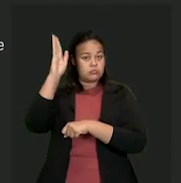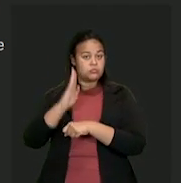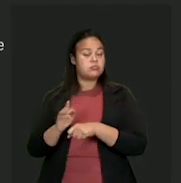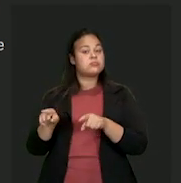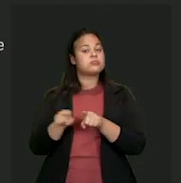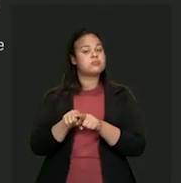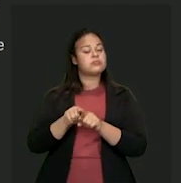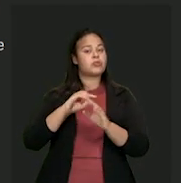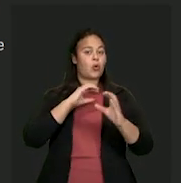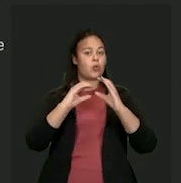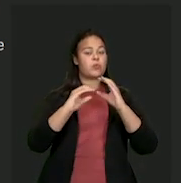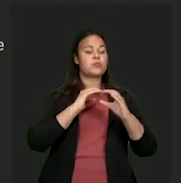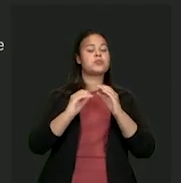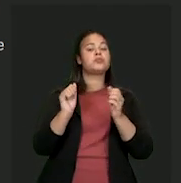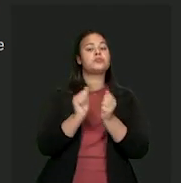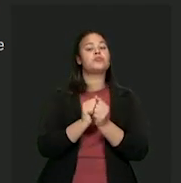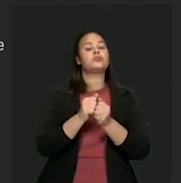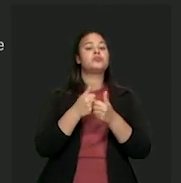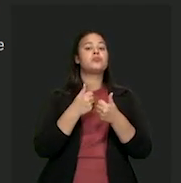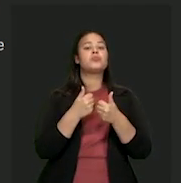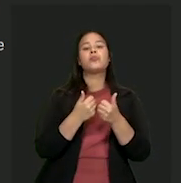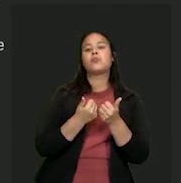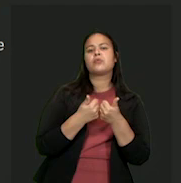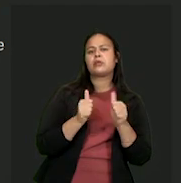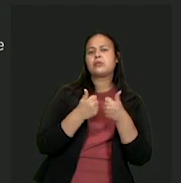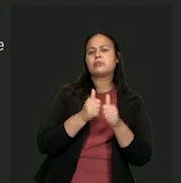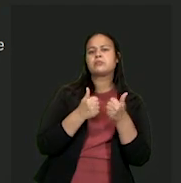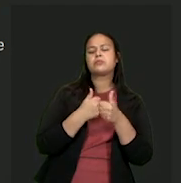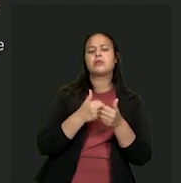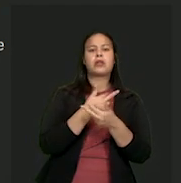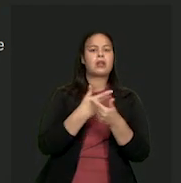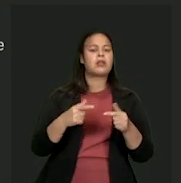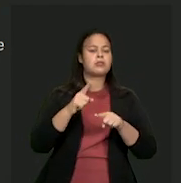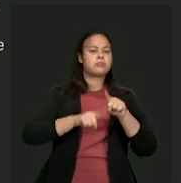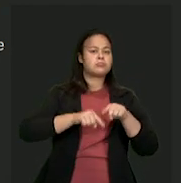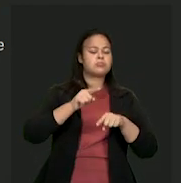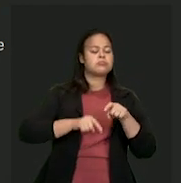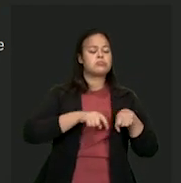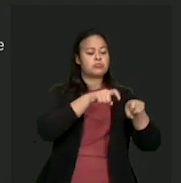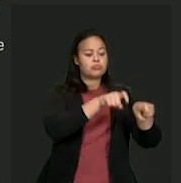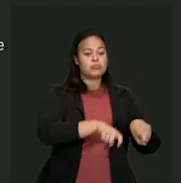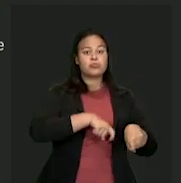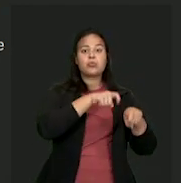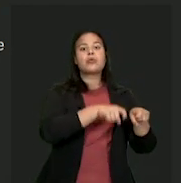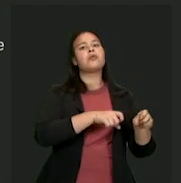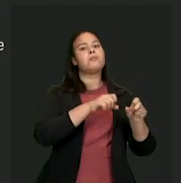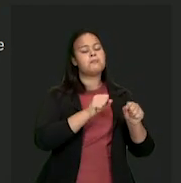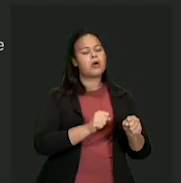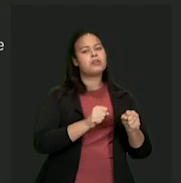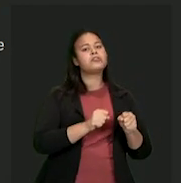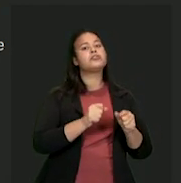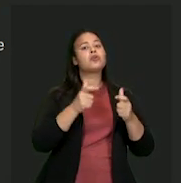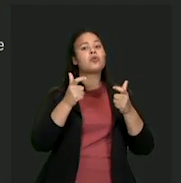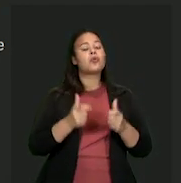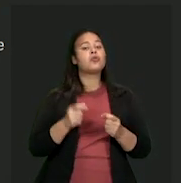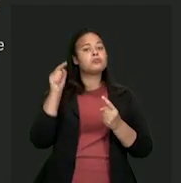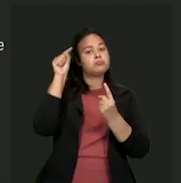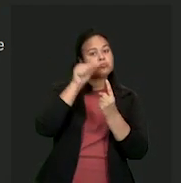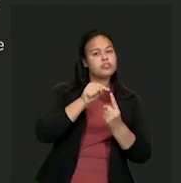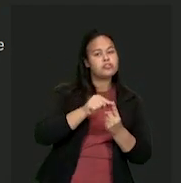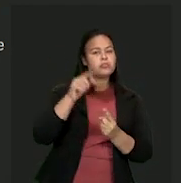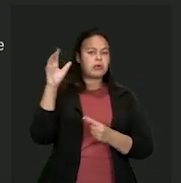de comunicação e transporte favorecem para que os produtos cultivados no campo possam ter destino em tempo